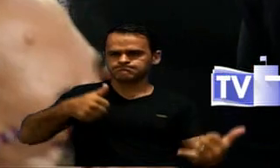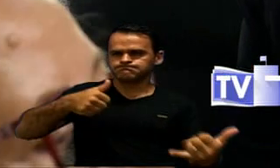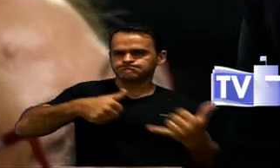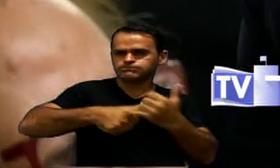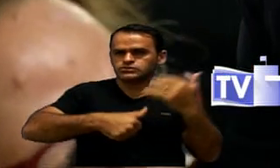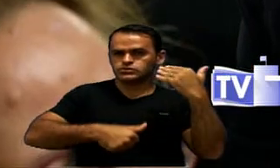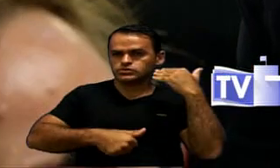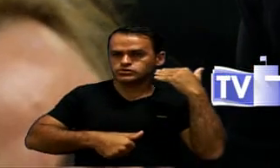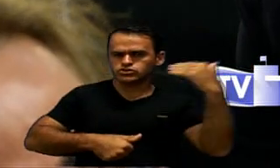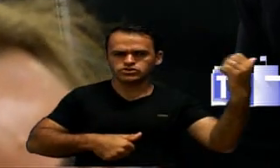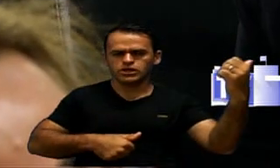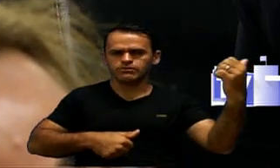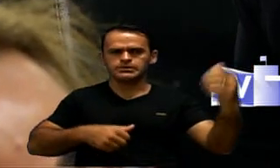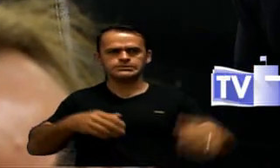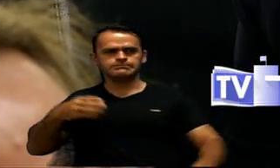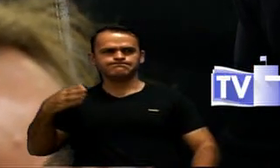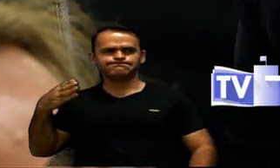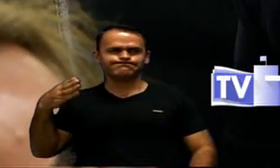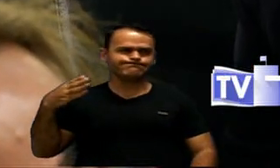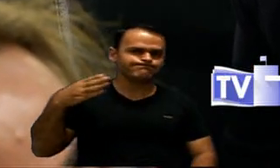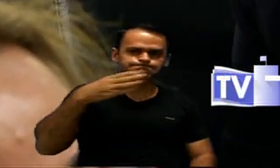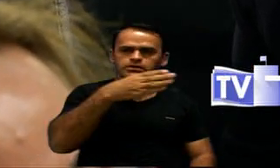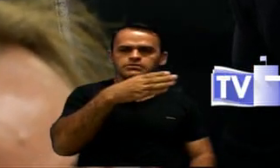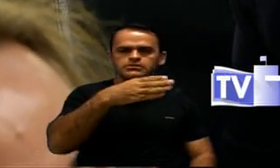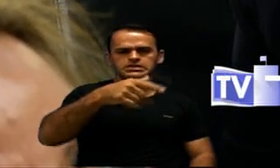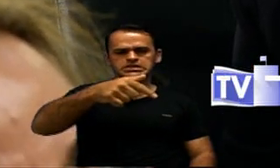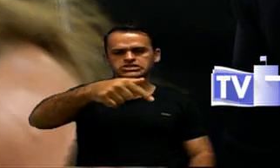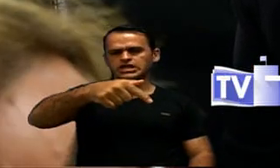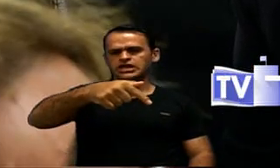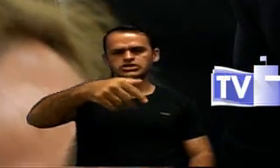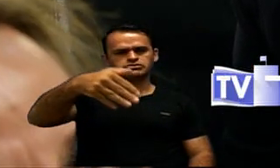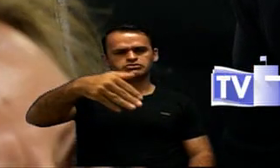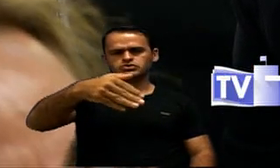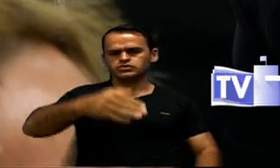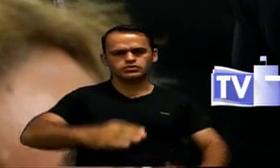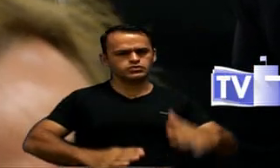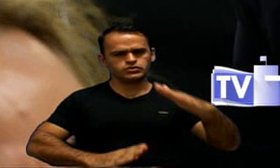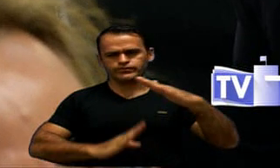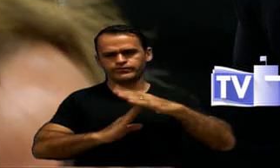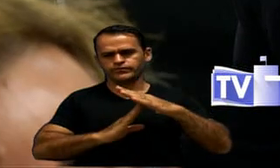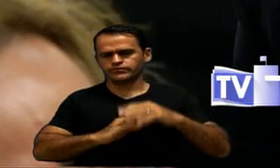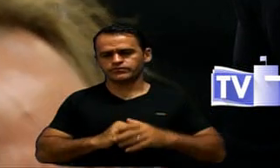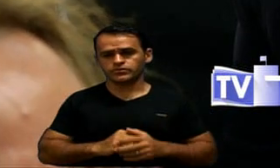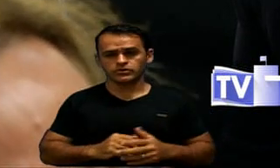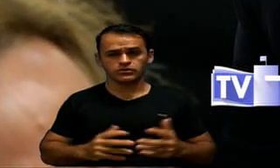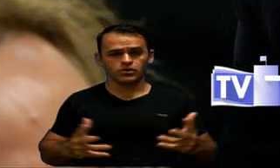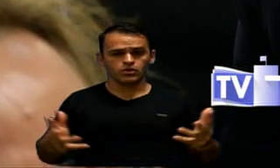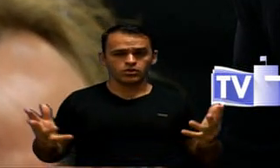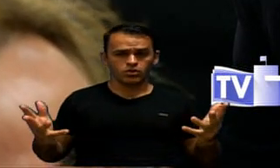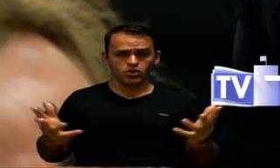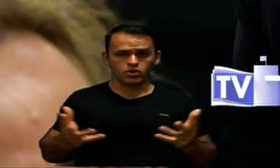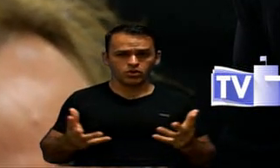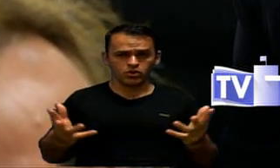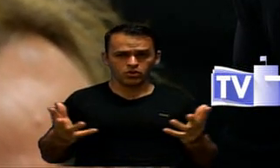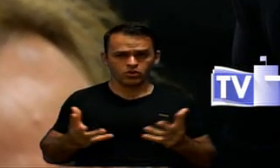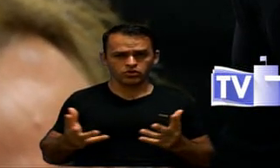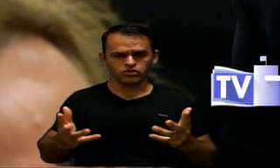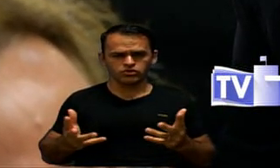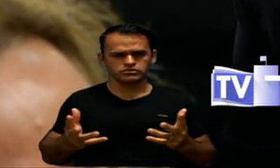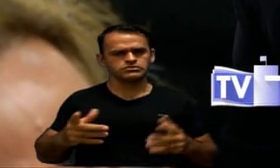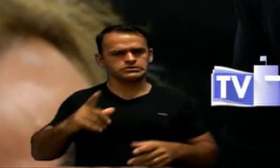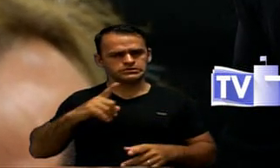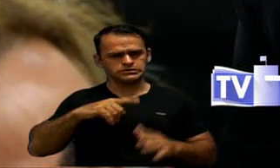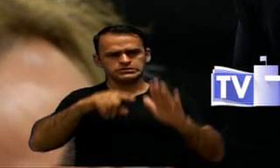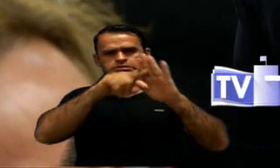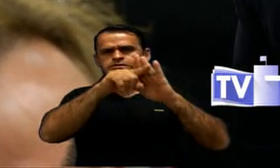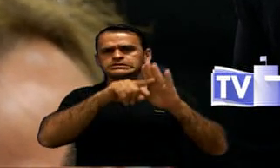botão, é de média de 7 minutos. E hoje a gente tem uma estatística